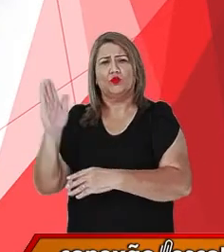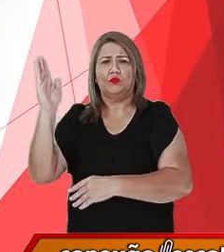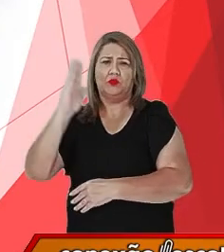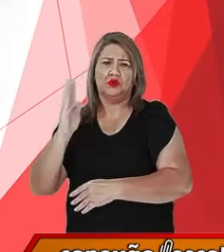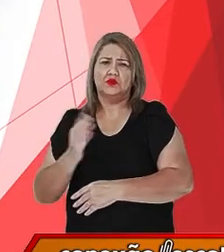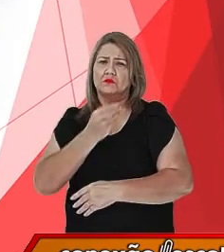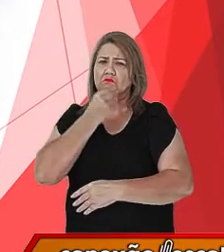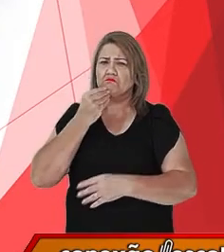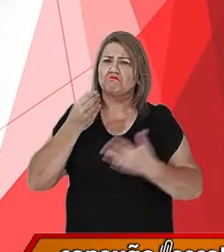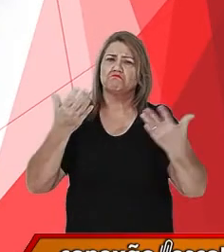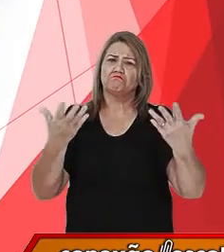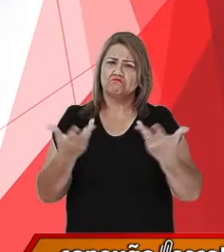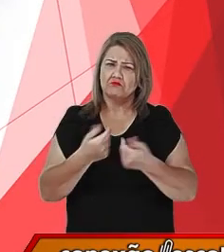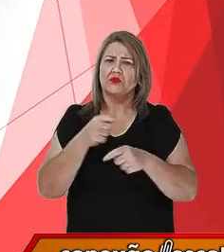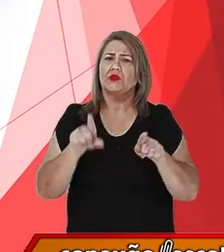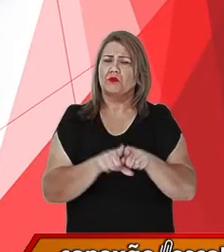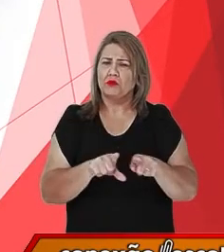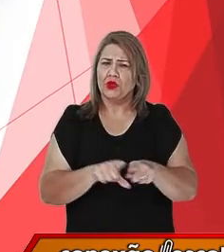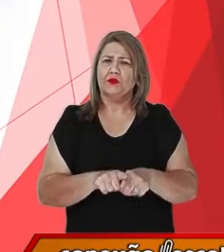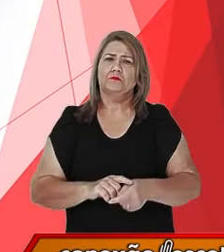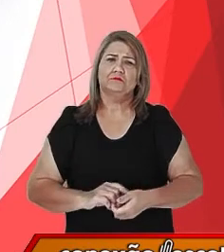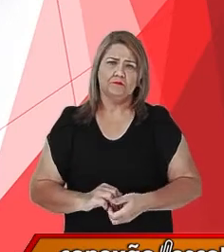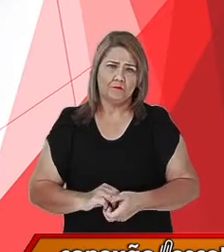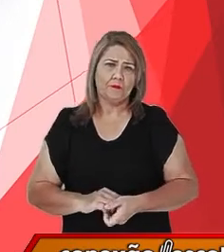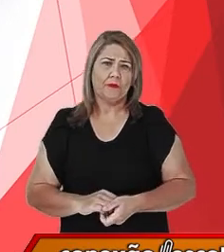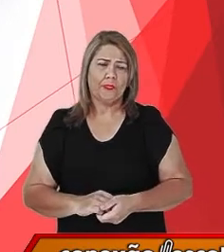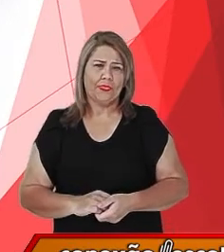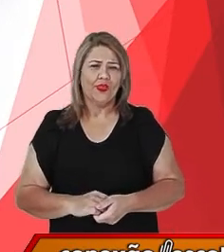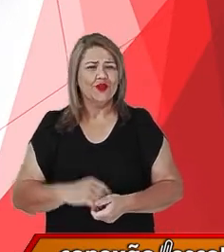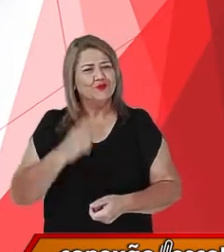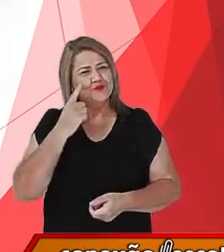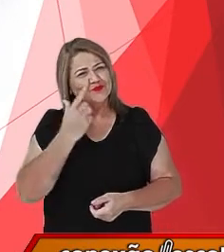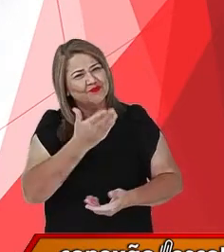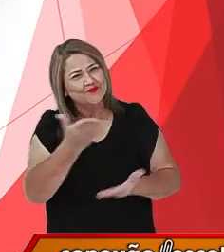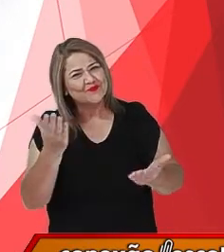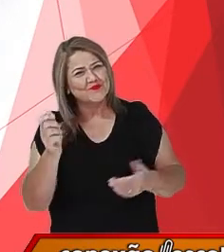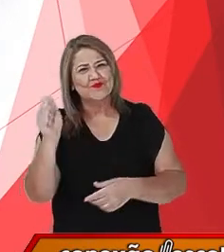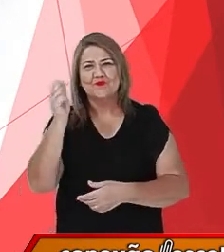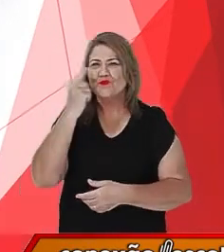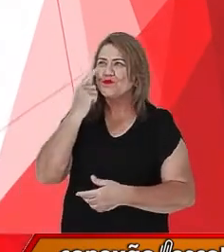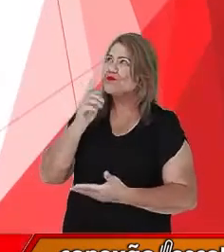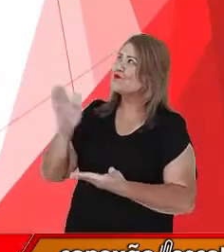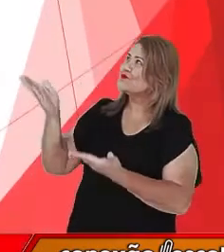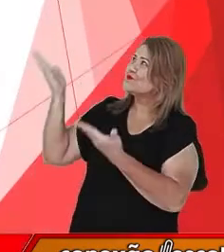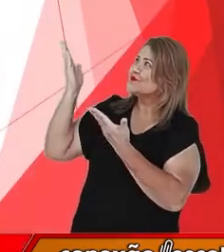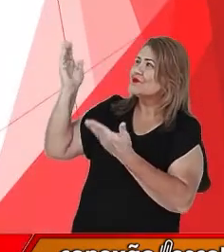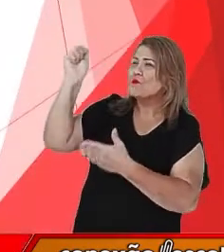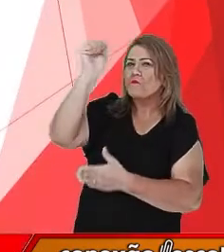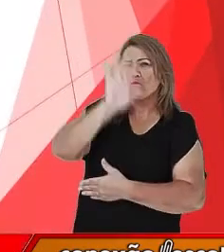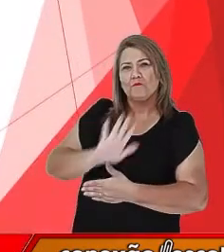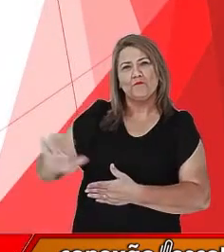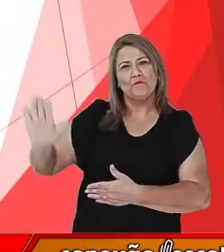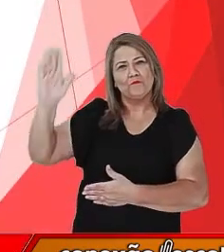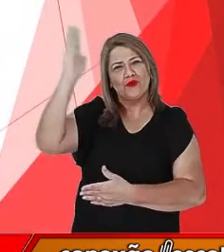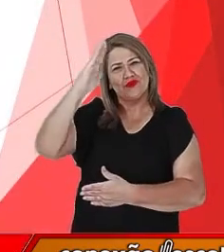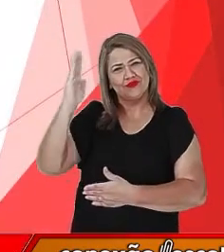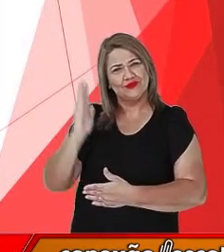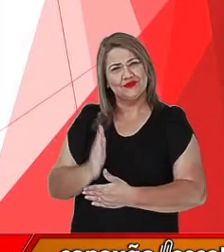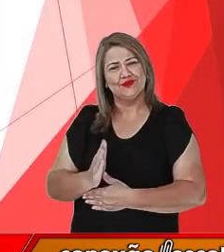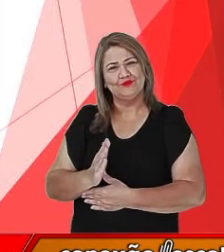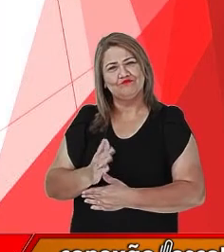bem mais eficientes do que as nossas. Moçada, tem um mapa aí para vocês do Brasil. Nesse mapa a gente